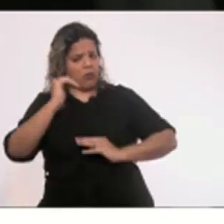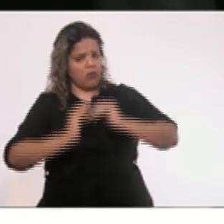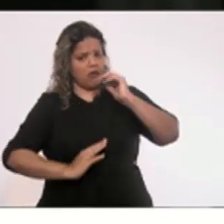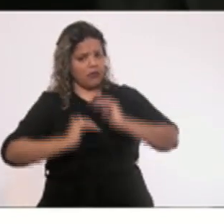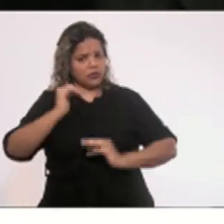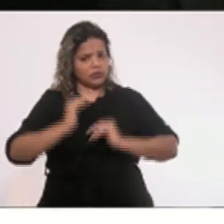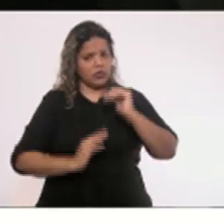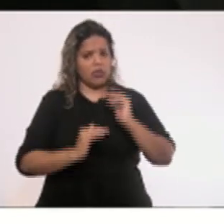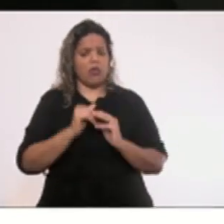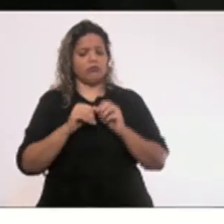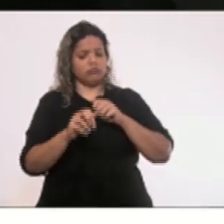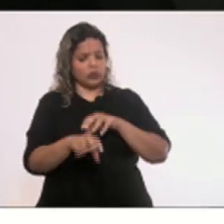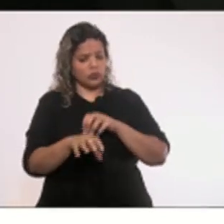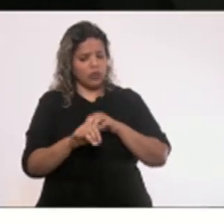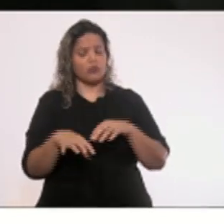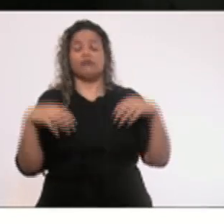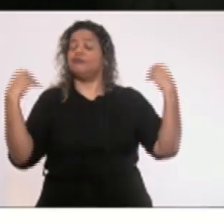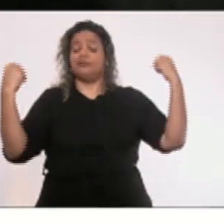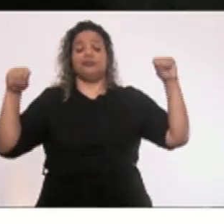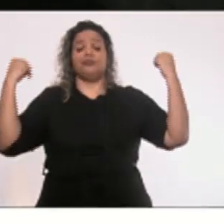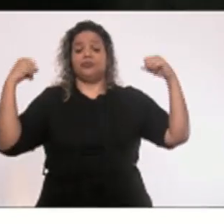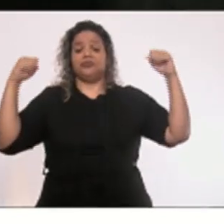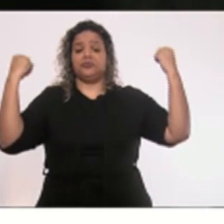de educação física.